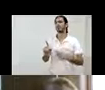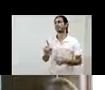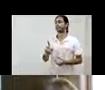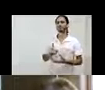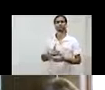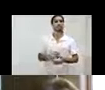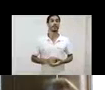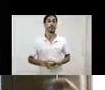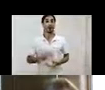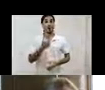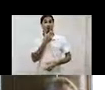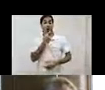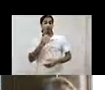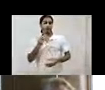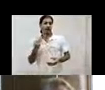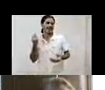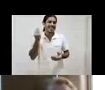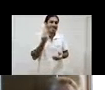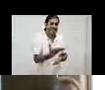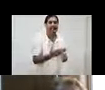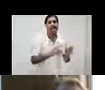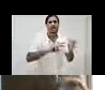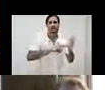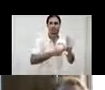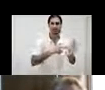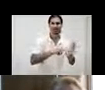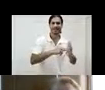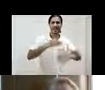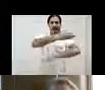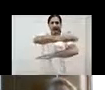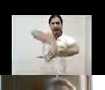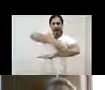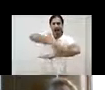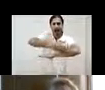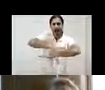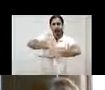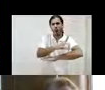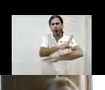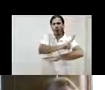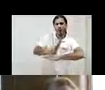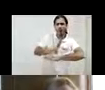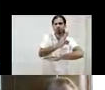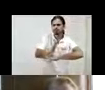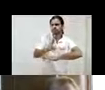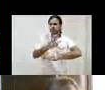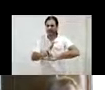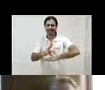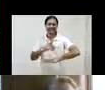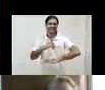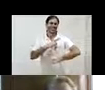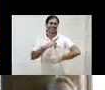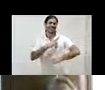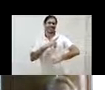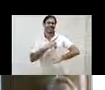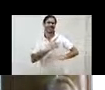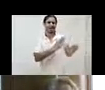em inteligibilidade, as ruas se circunscrevem por outras ordens de significação e mobilizam